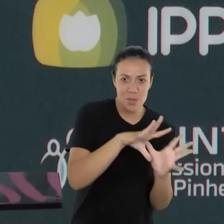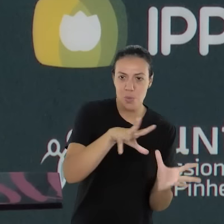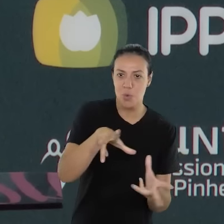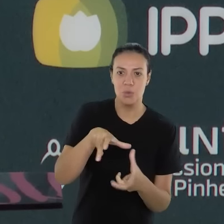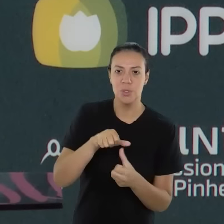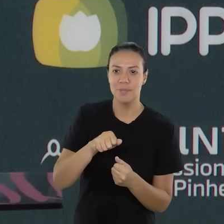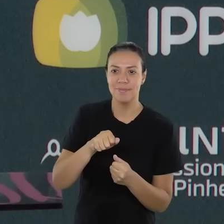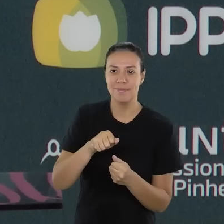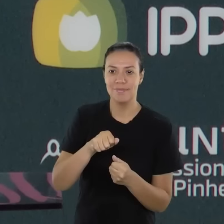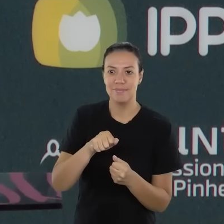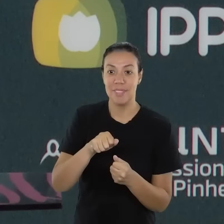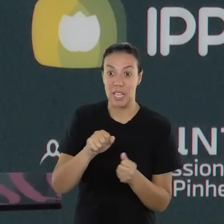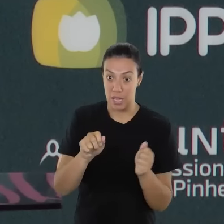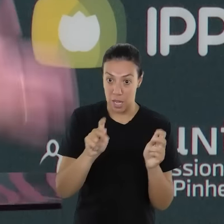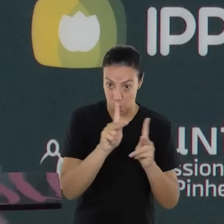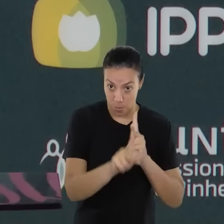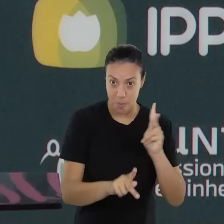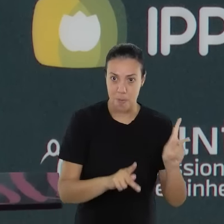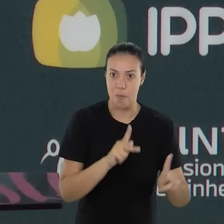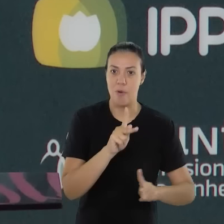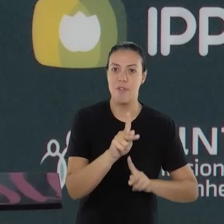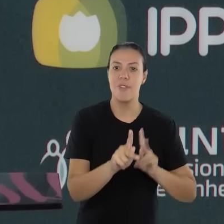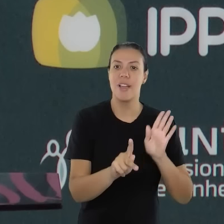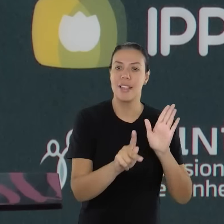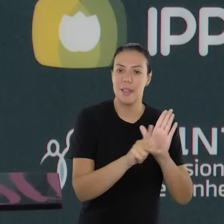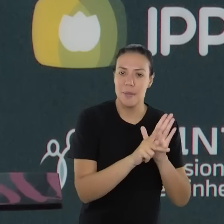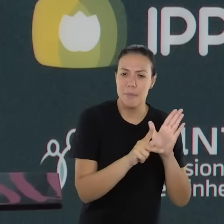É um povo exclusivamente de Deus.